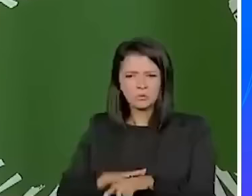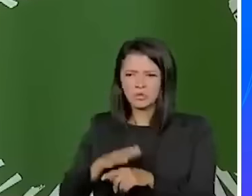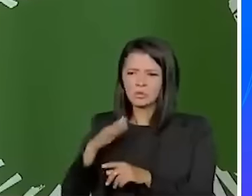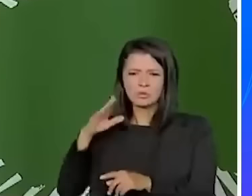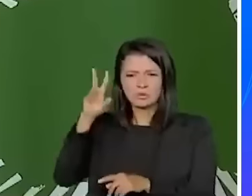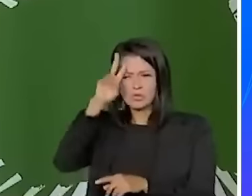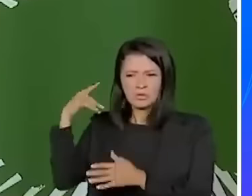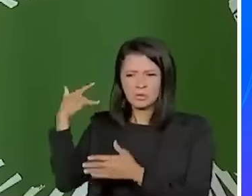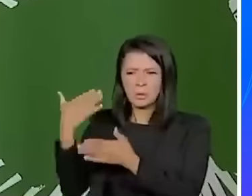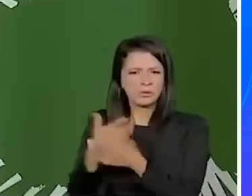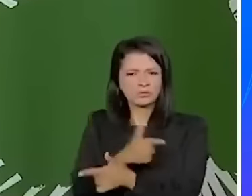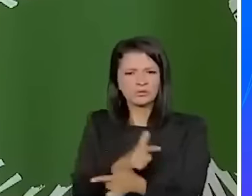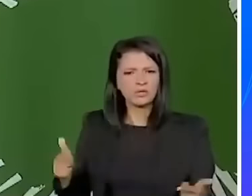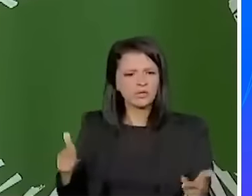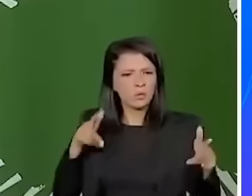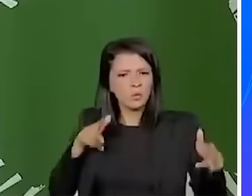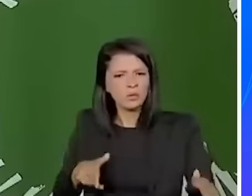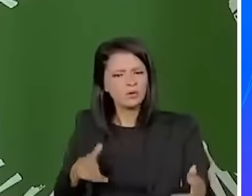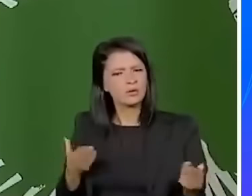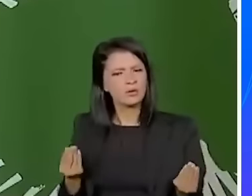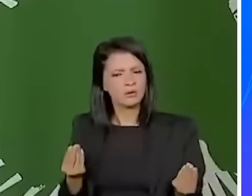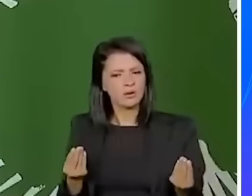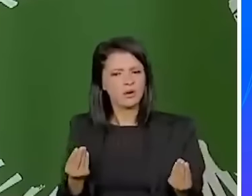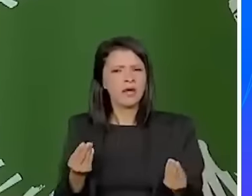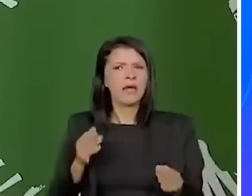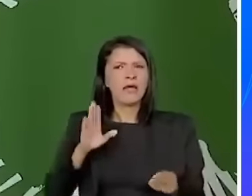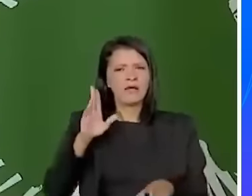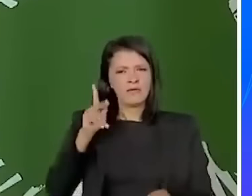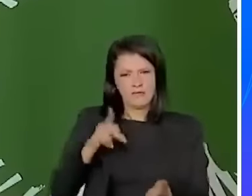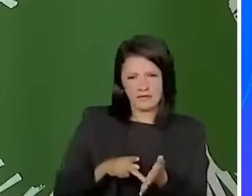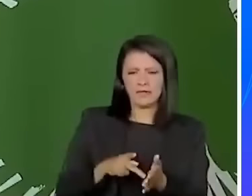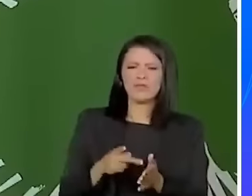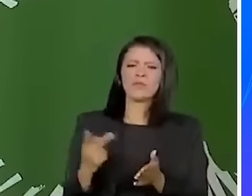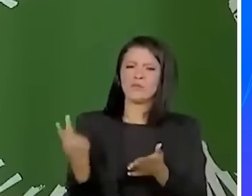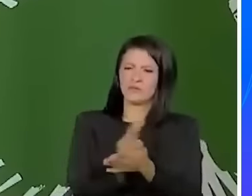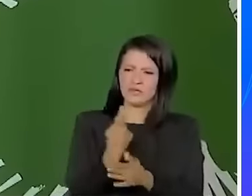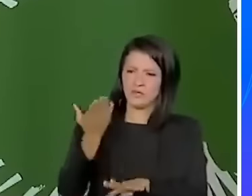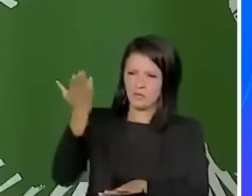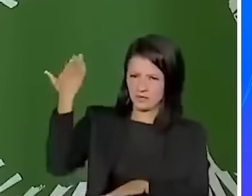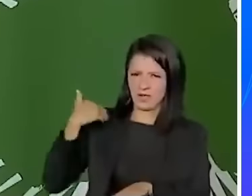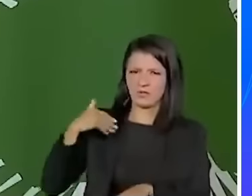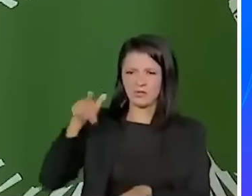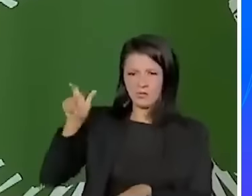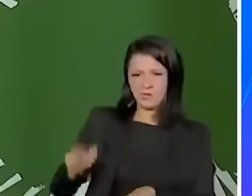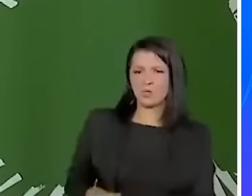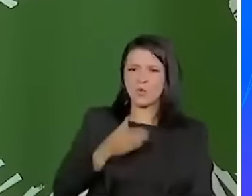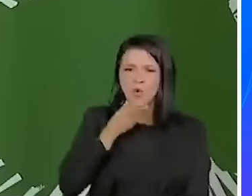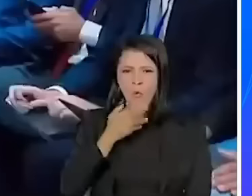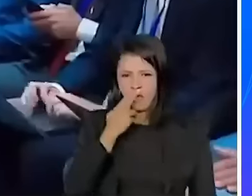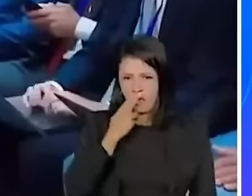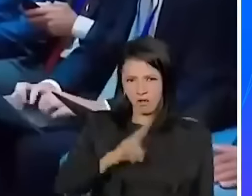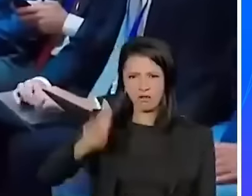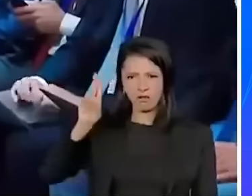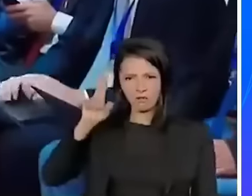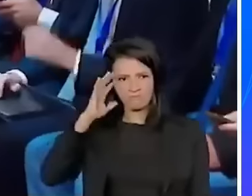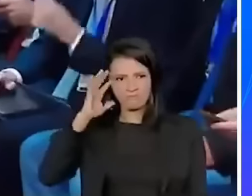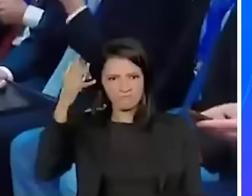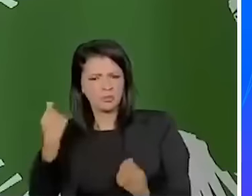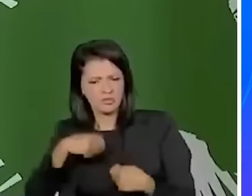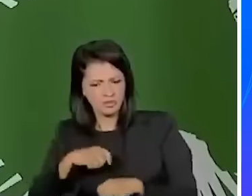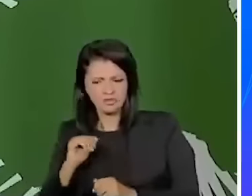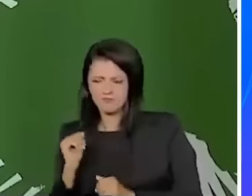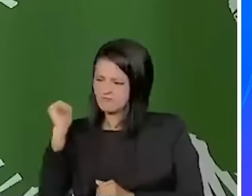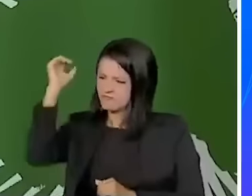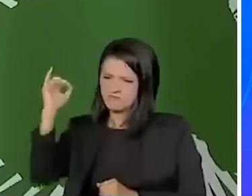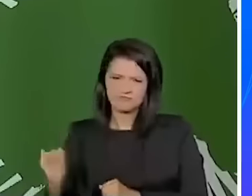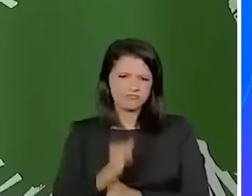países mas em 2023 já soub o governo Lula Aí sim 2023 o país mudou de postura e tomou a decisão política de queria apresentar